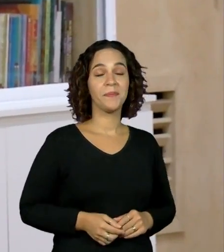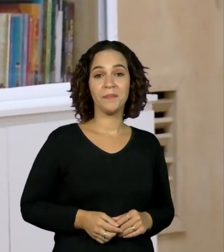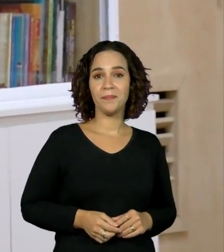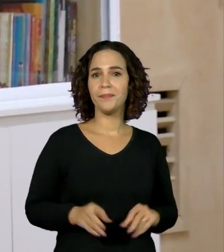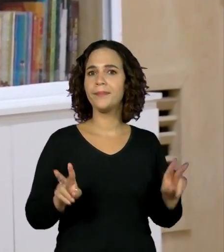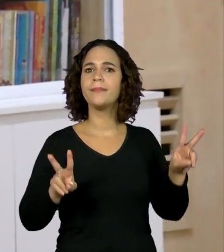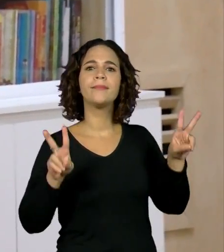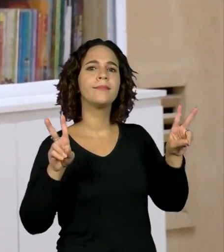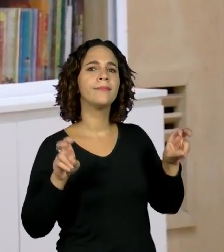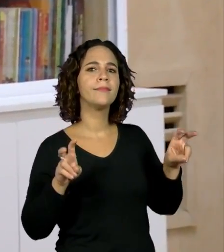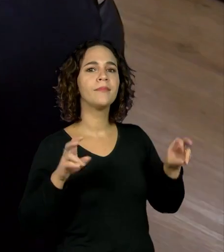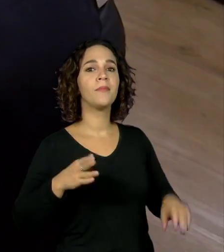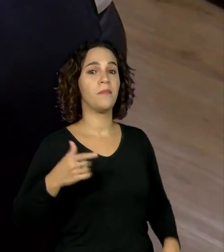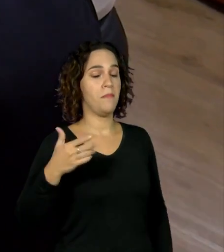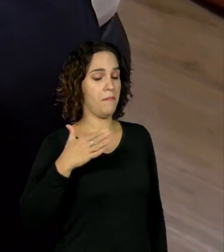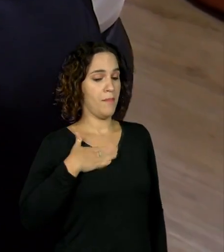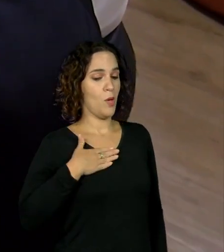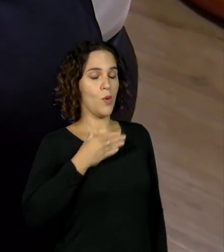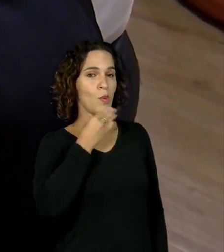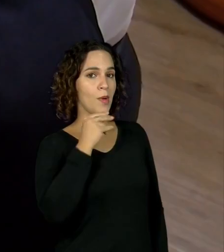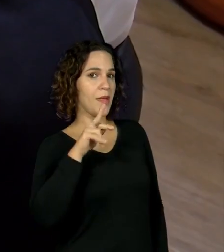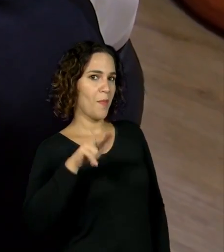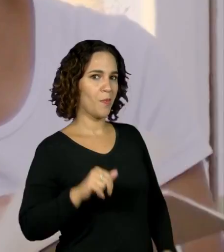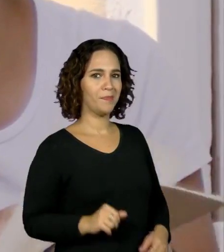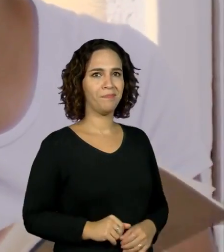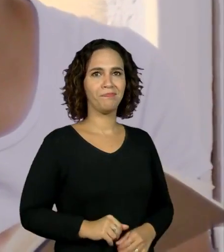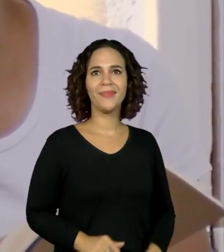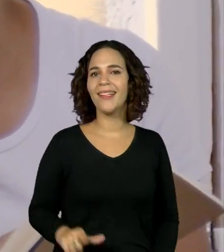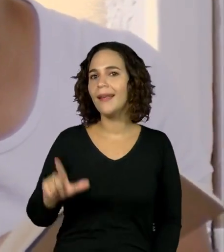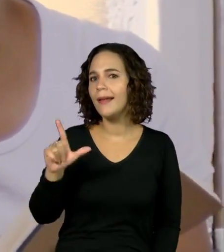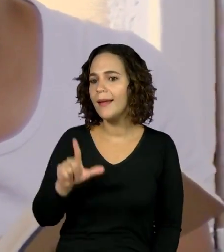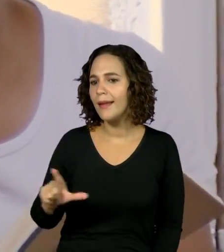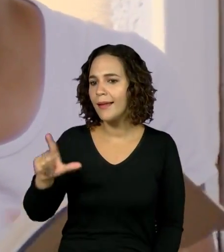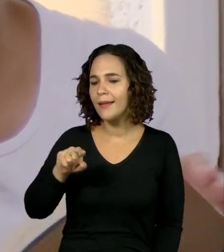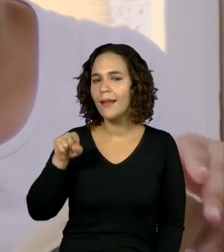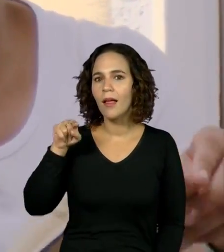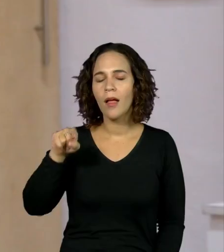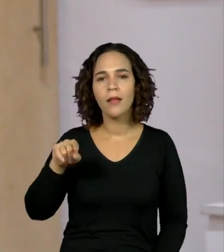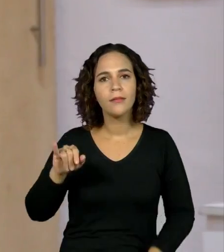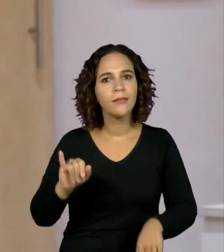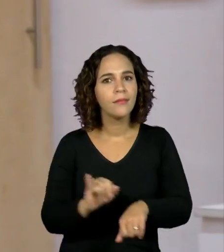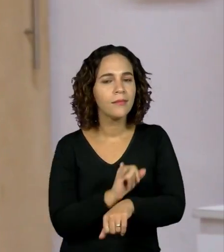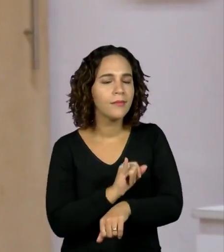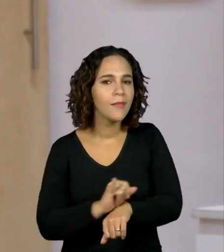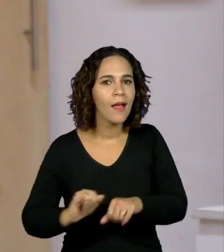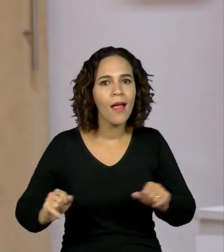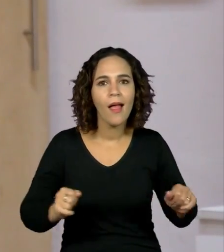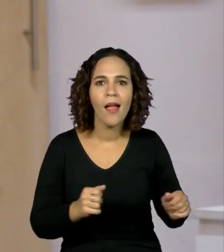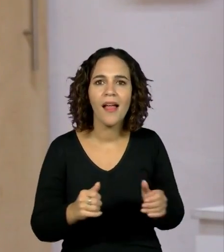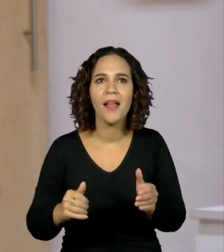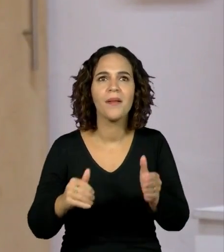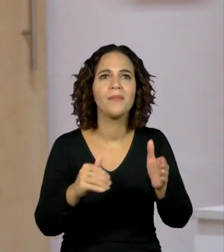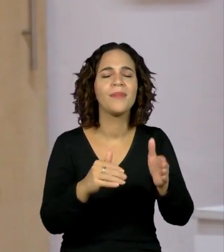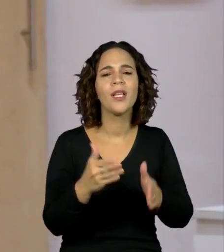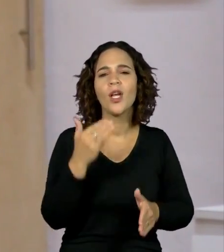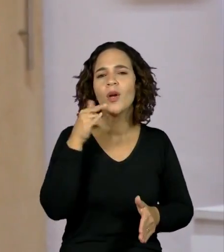Título: O Meu Irmão. A literatura como um caminho. A comida dela é boa, nunca vi mais gostosa. Às